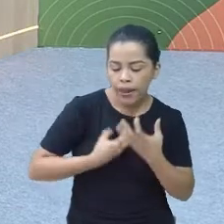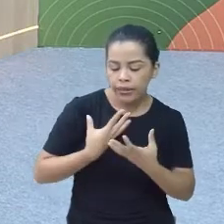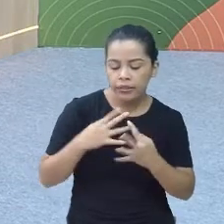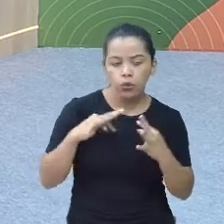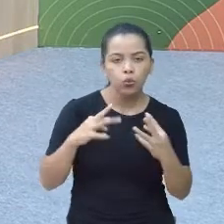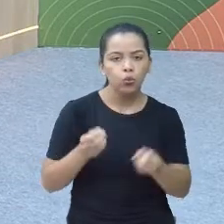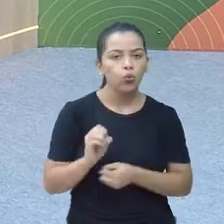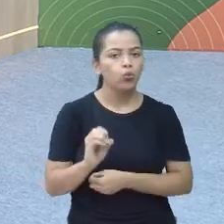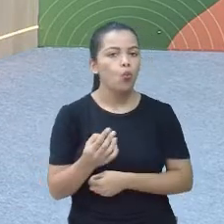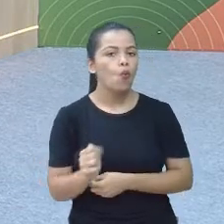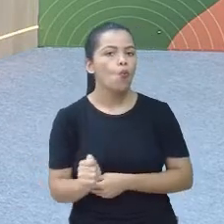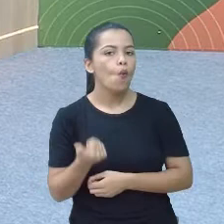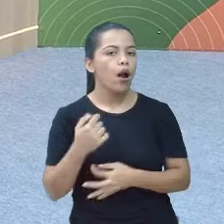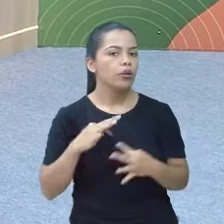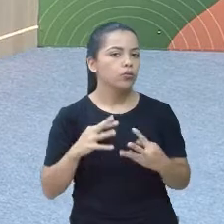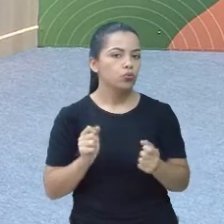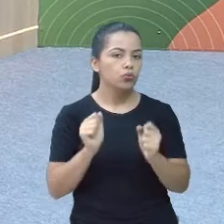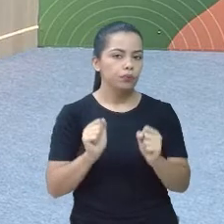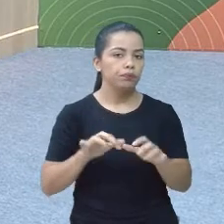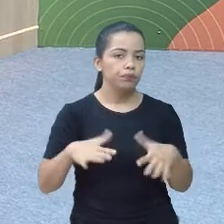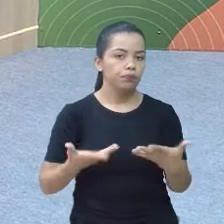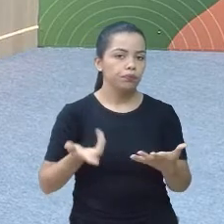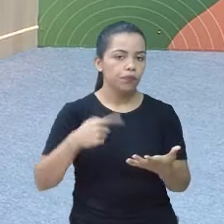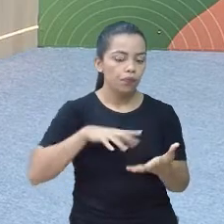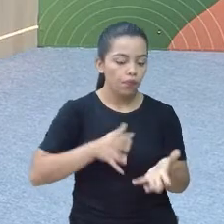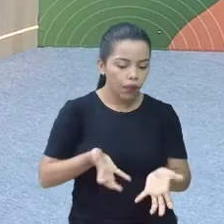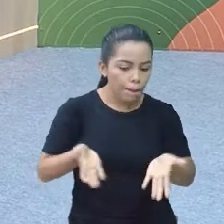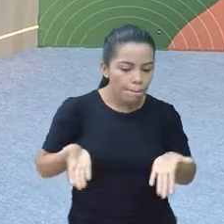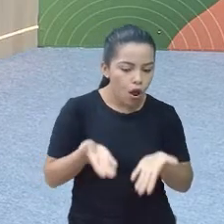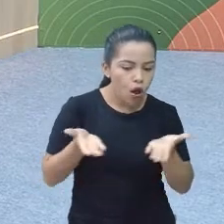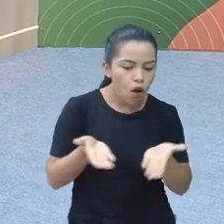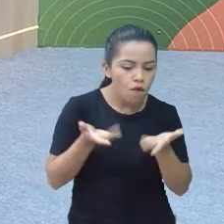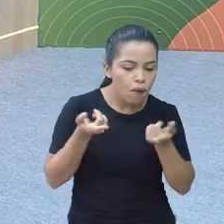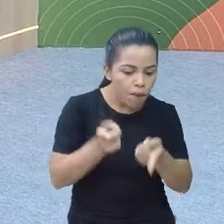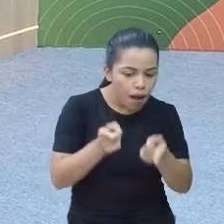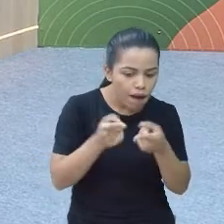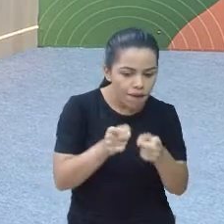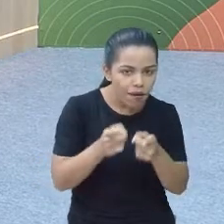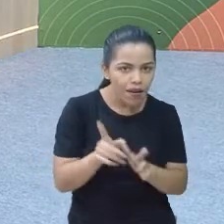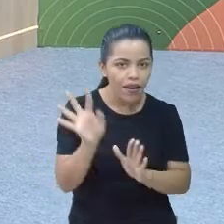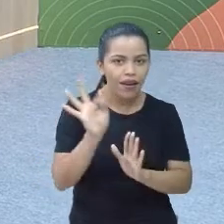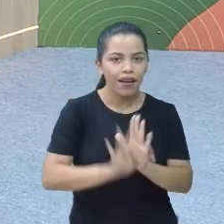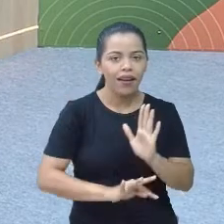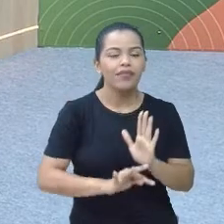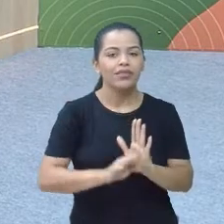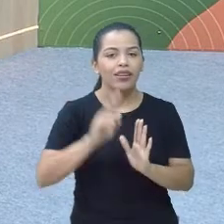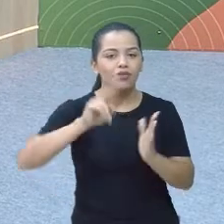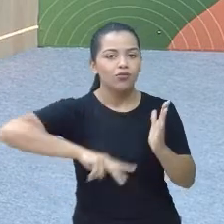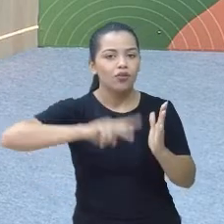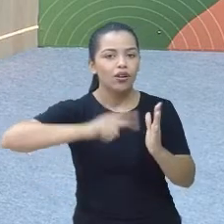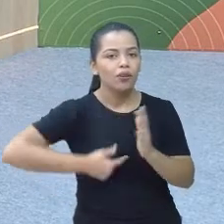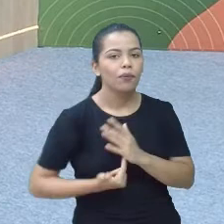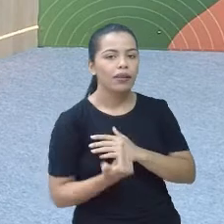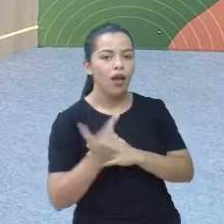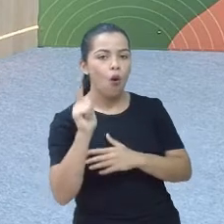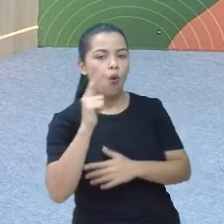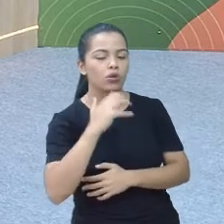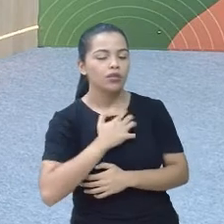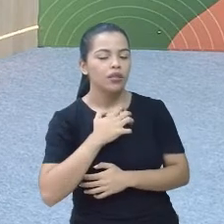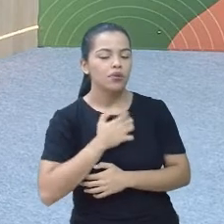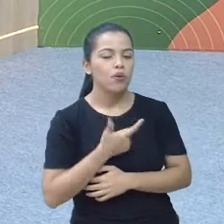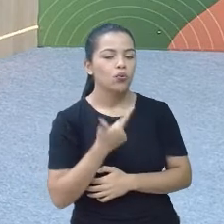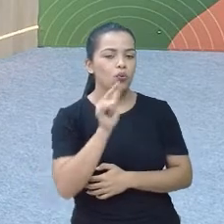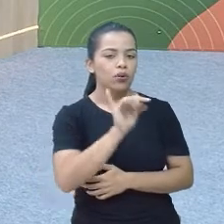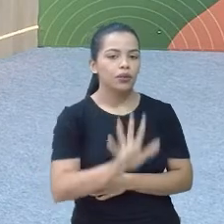intenção de fazer, de provocar o nosso leitor a um outro lugar, a uma outra imagem, a um outro sentimento. Mas,